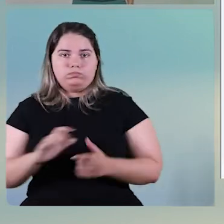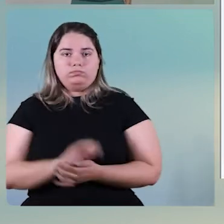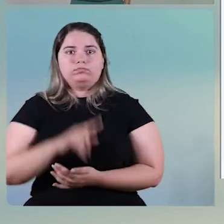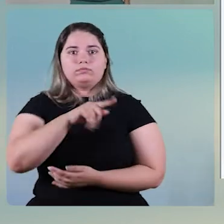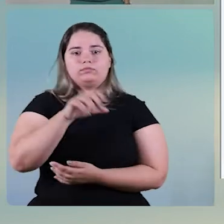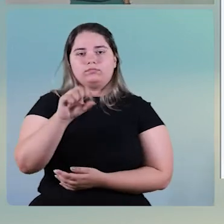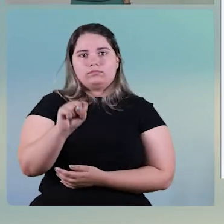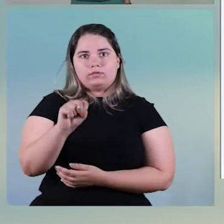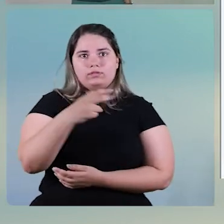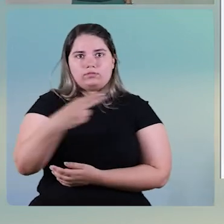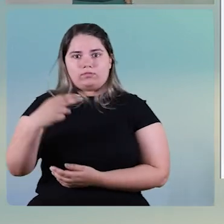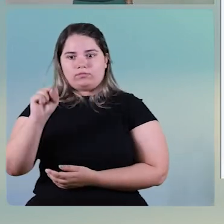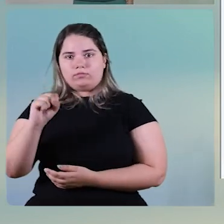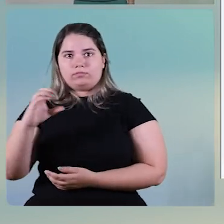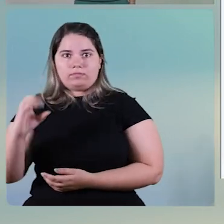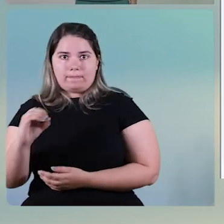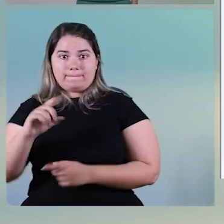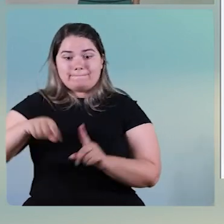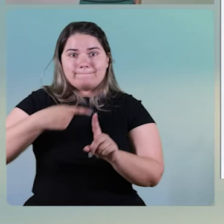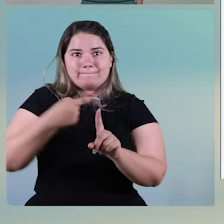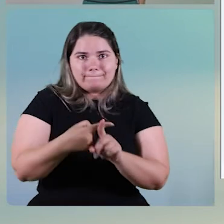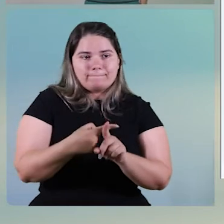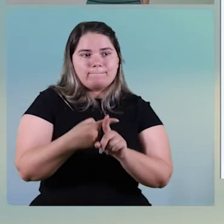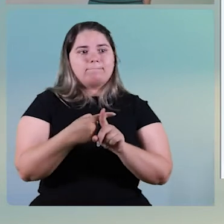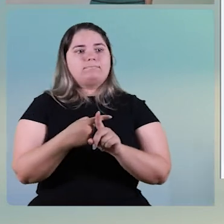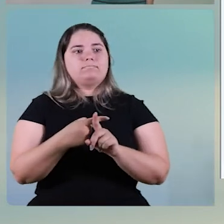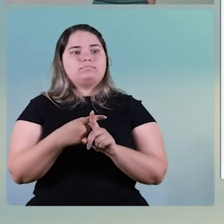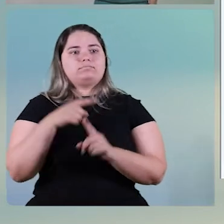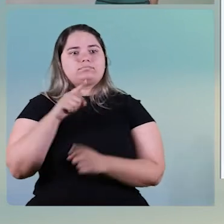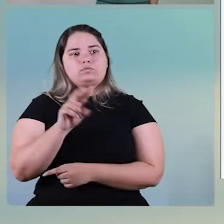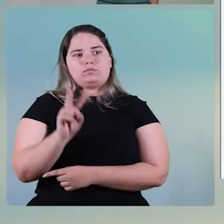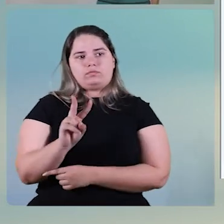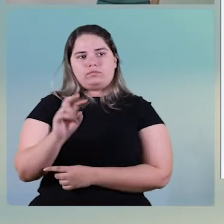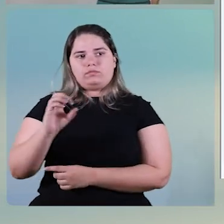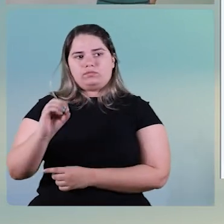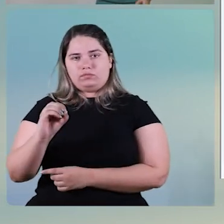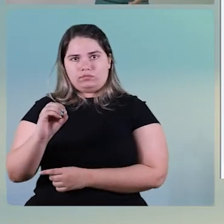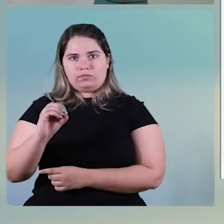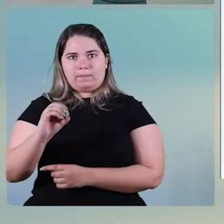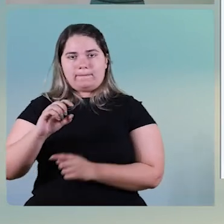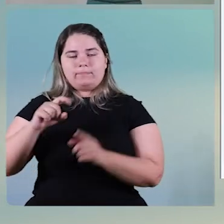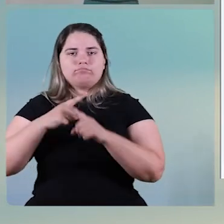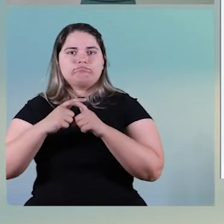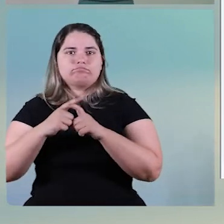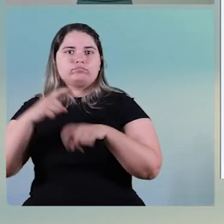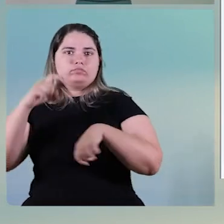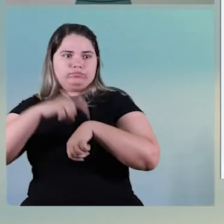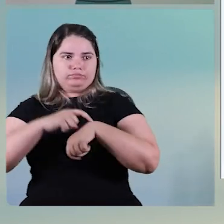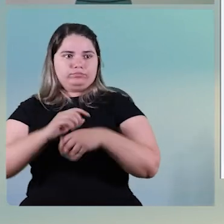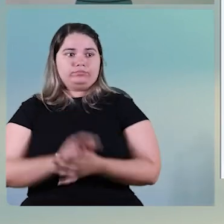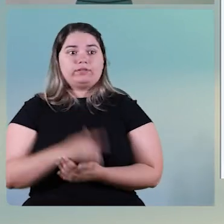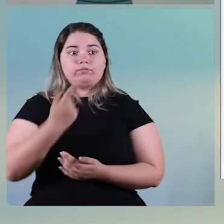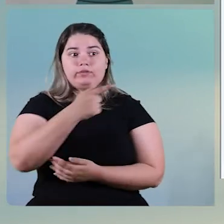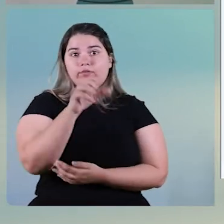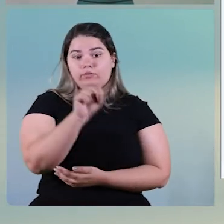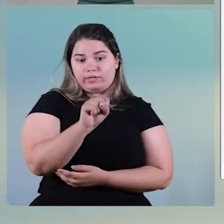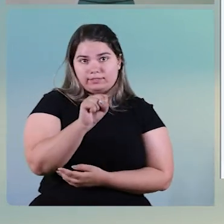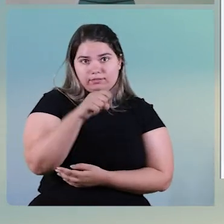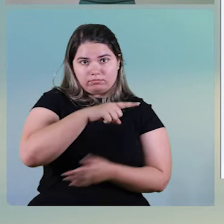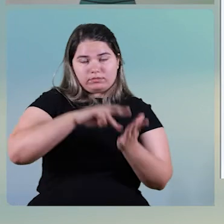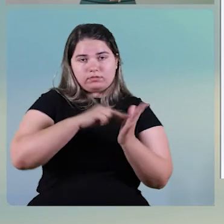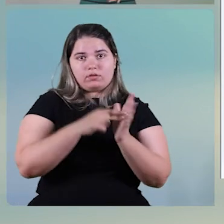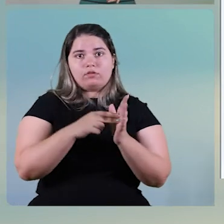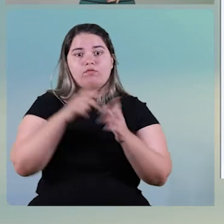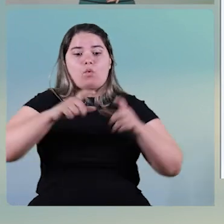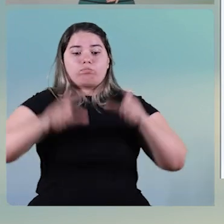S igual a S0 mais V0t mais AT ao quadrado sobre 2, onde esse S é a posição final do móvel